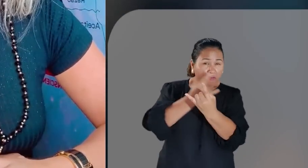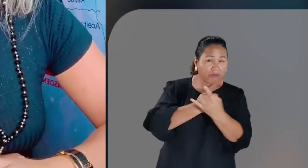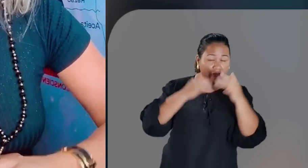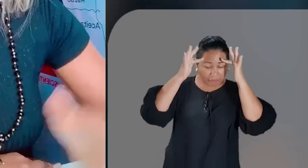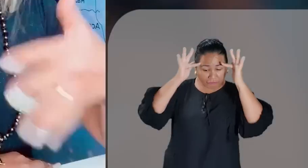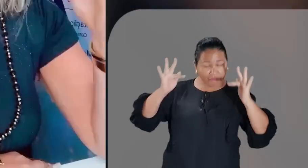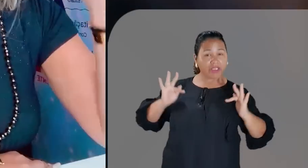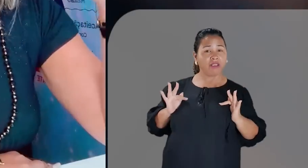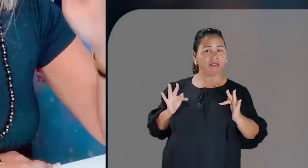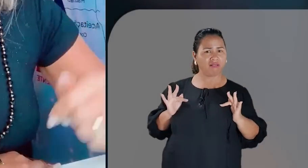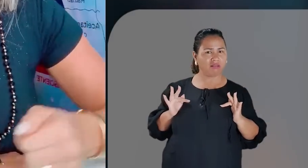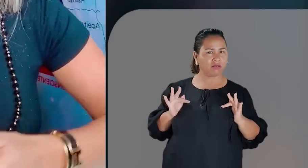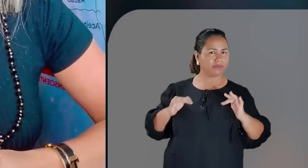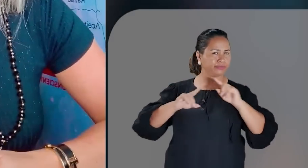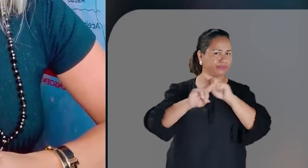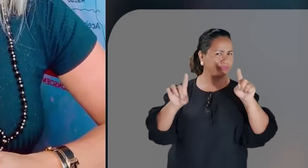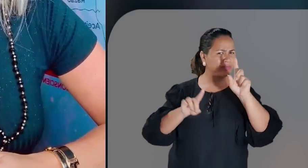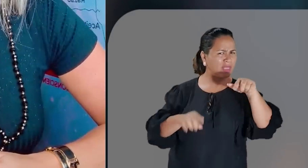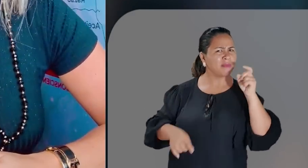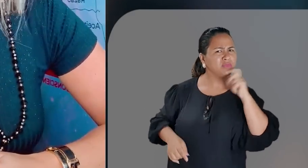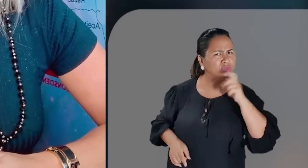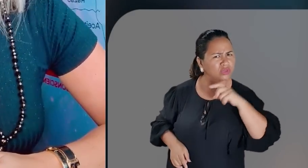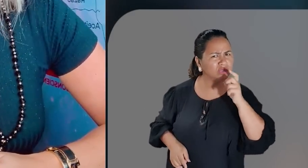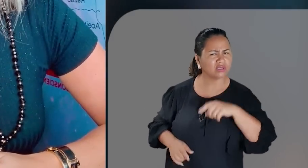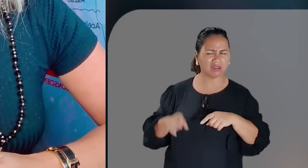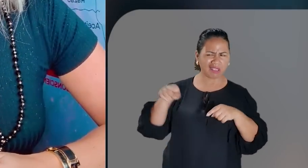caráter dele. Não vem com história para boi dormir que ele te contou porque é mentira.